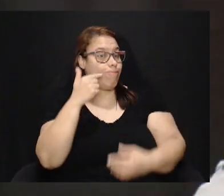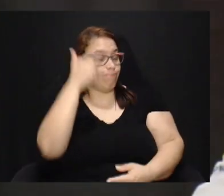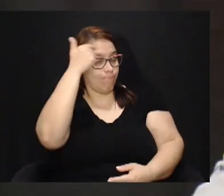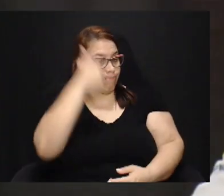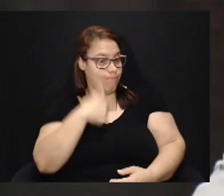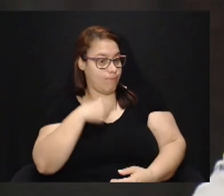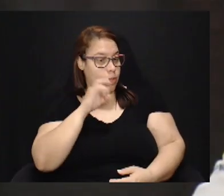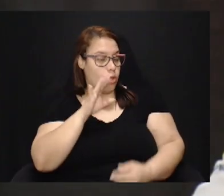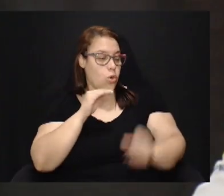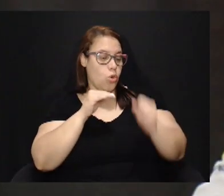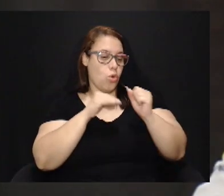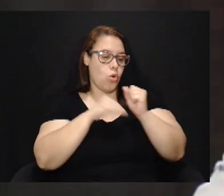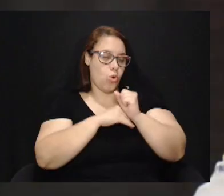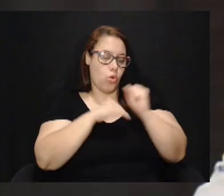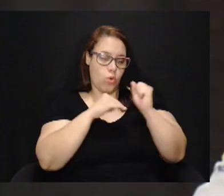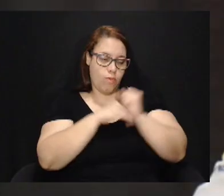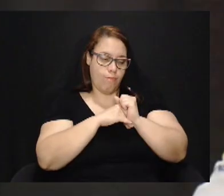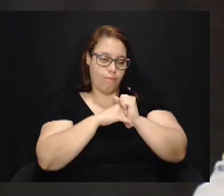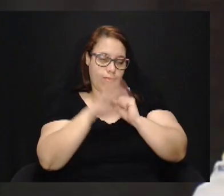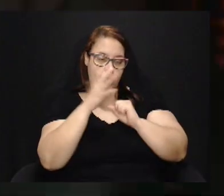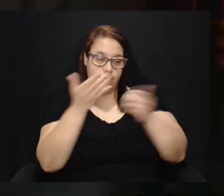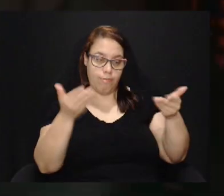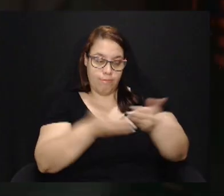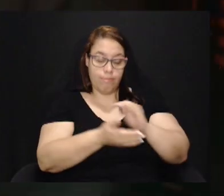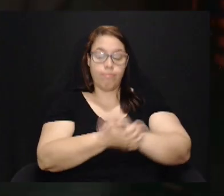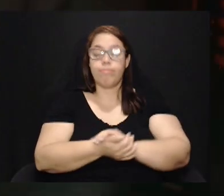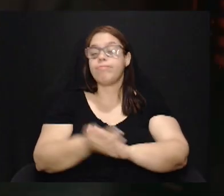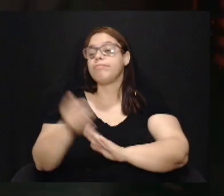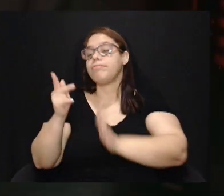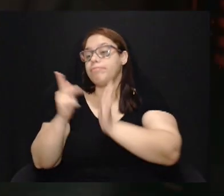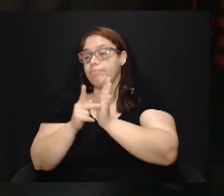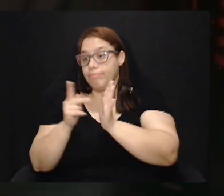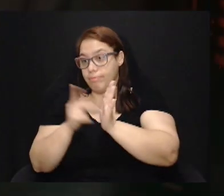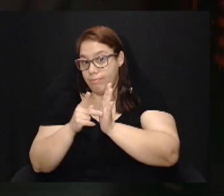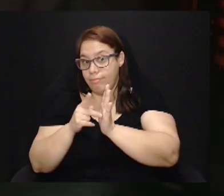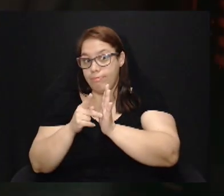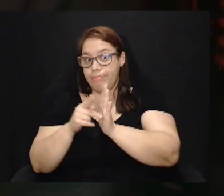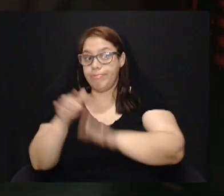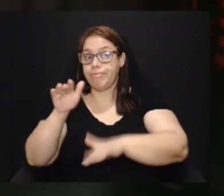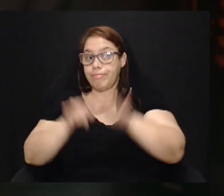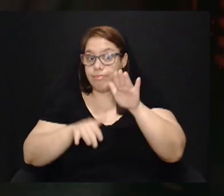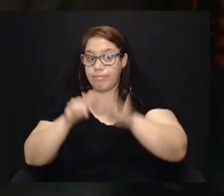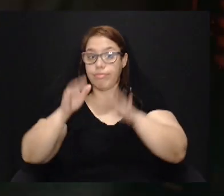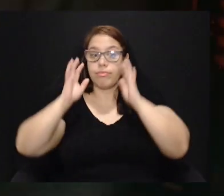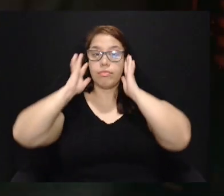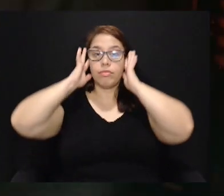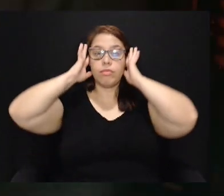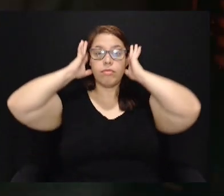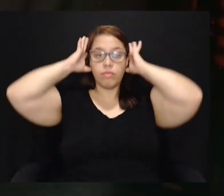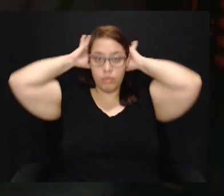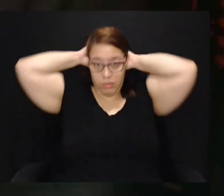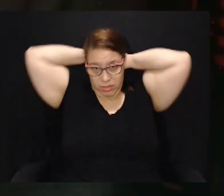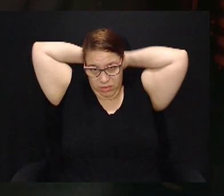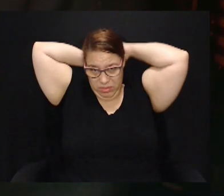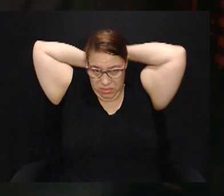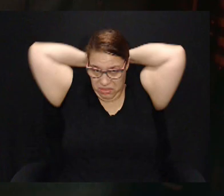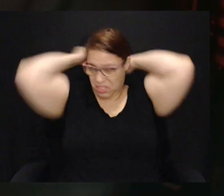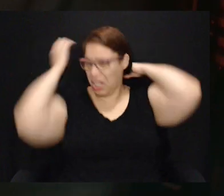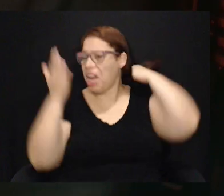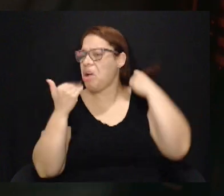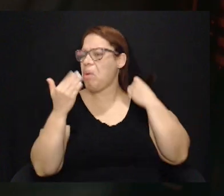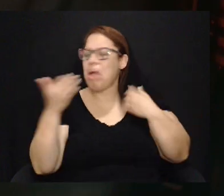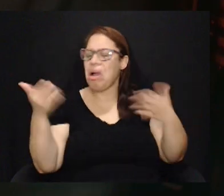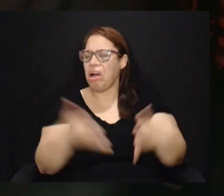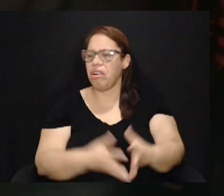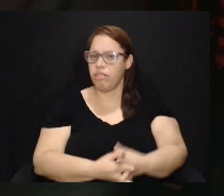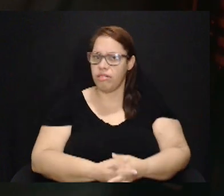mascarar o que está acontecendo comigo agora. É verdade, né? A gente às vezes dá assim uns negócios e fala, nossa, quero comer alguma coisa agora. Aí você olha